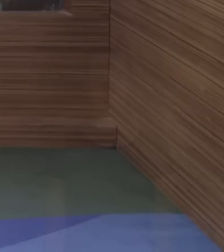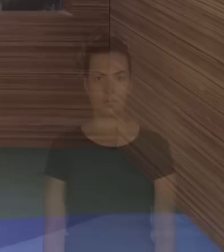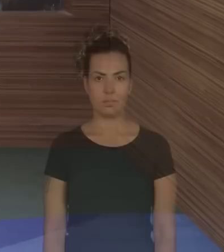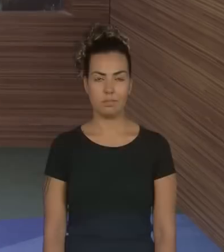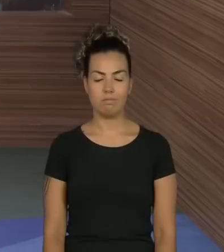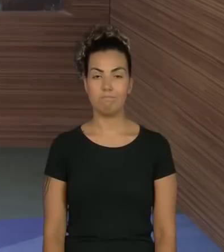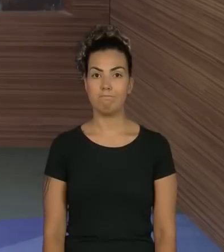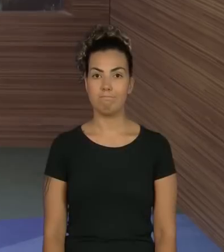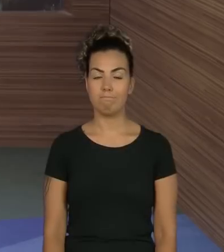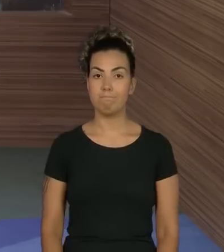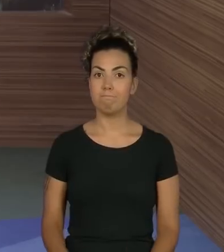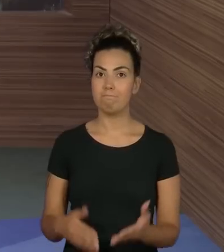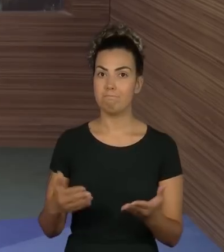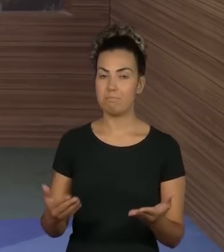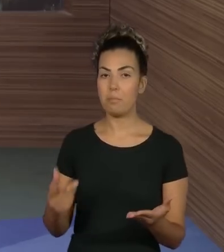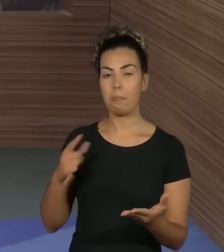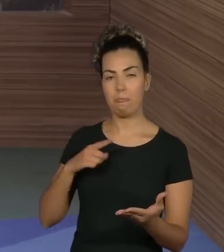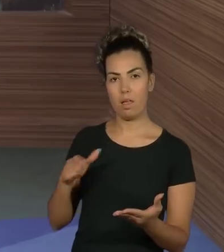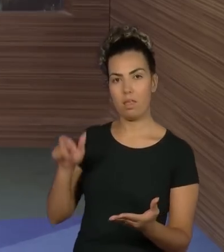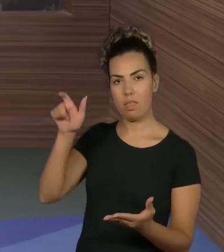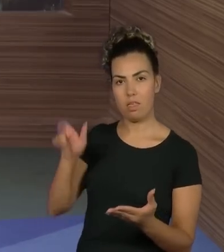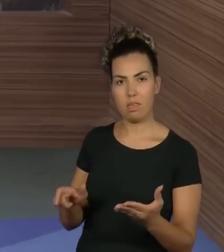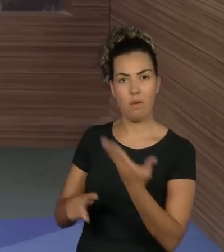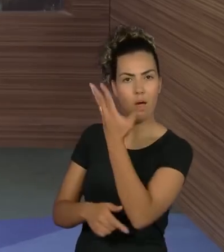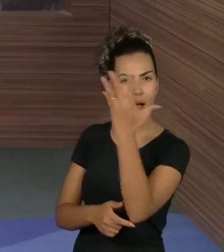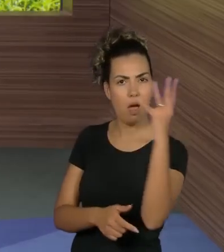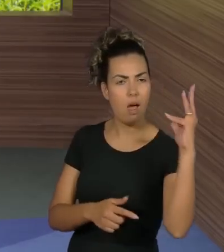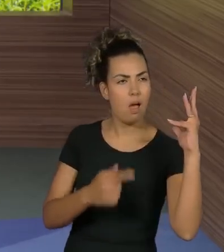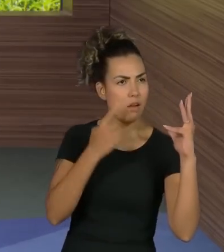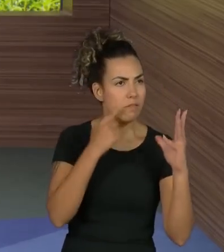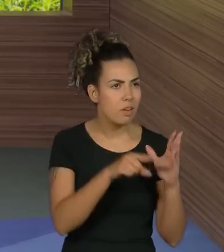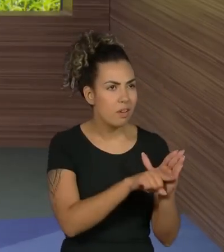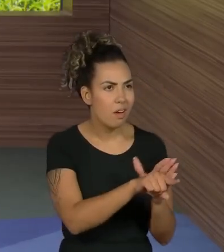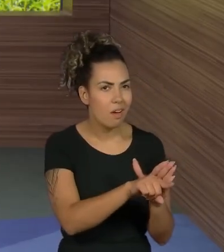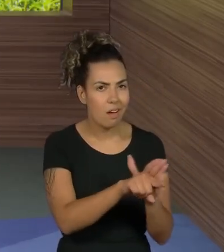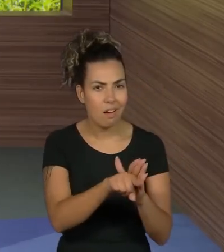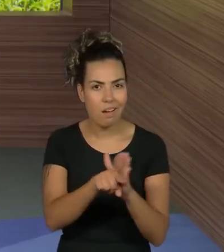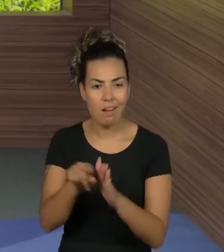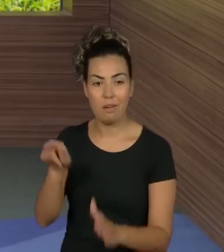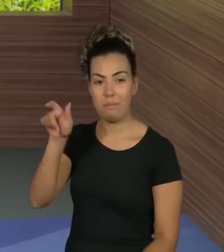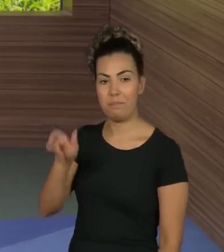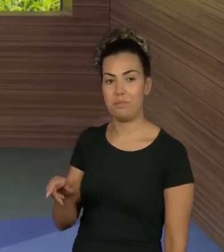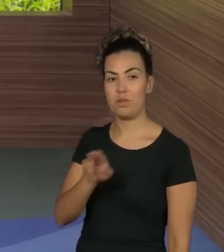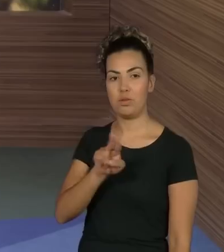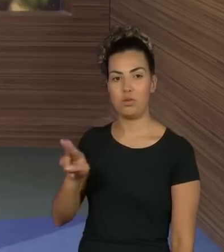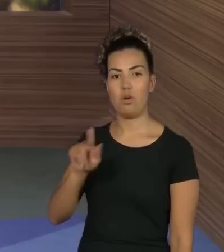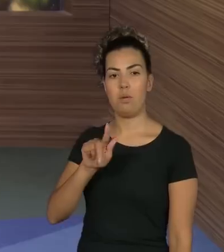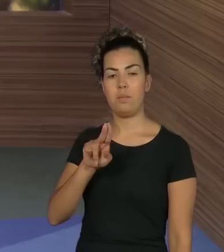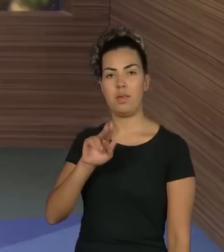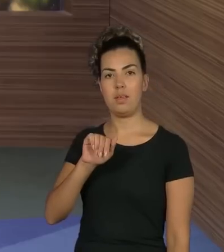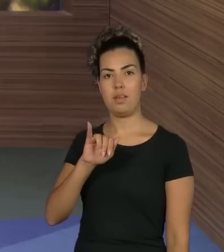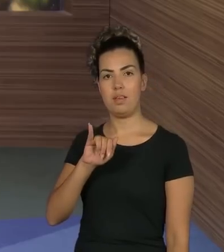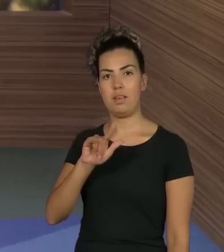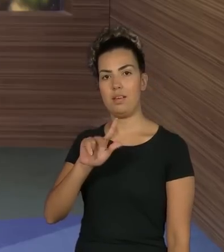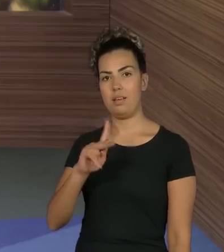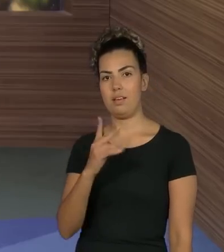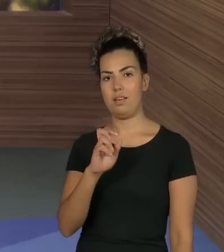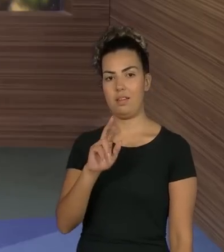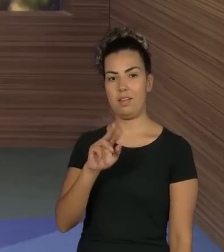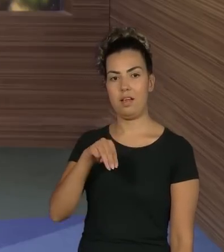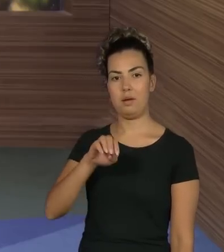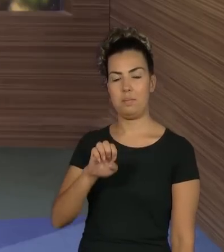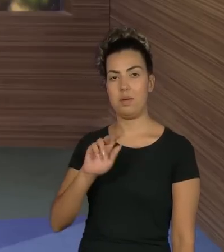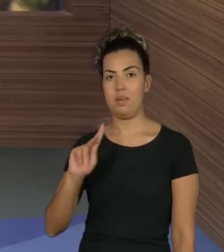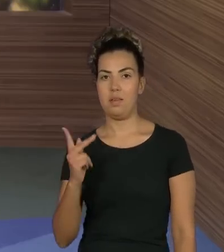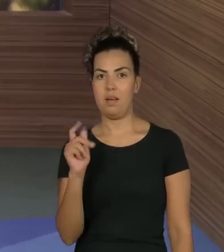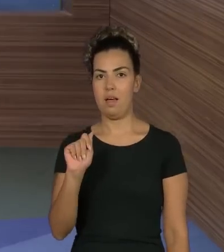O documentarista e ecólogo Guilherme Haruo registra com sensibilidade os biomas brasileiros. A paixão pela